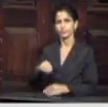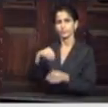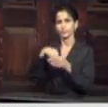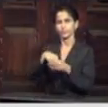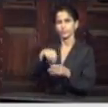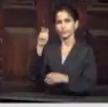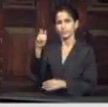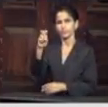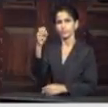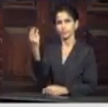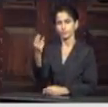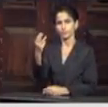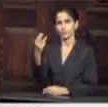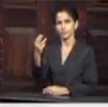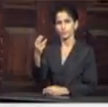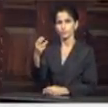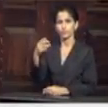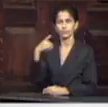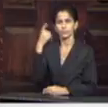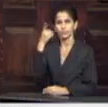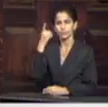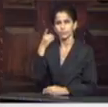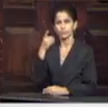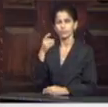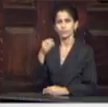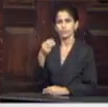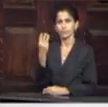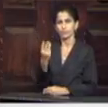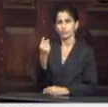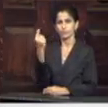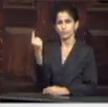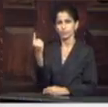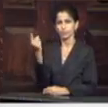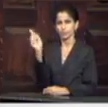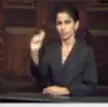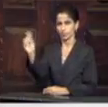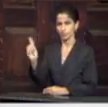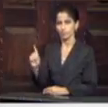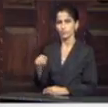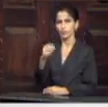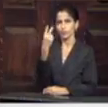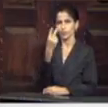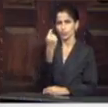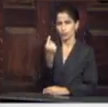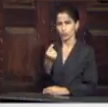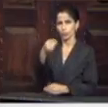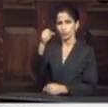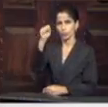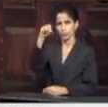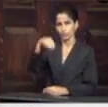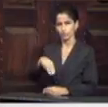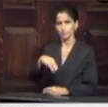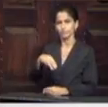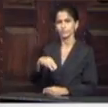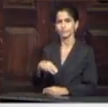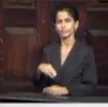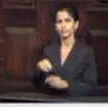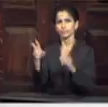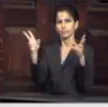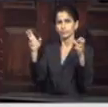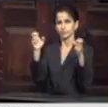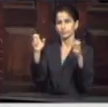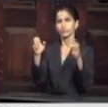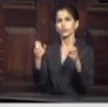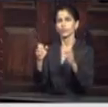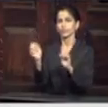Votaram 53 senhores deputados, 31 não, 21 sim. A matéria destacada foi